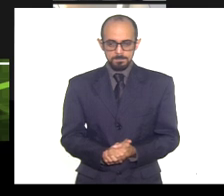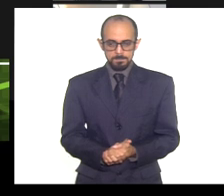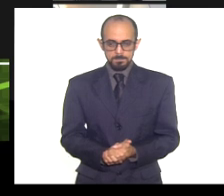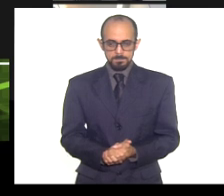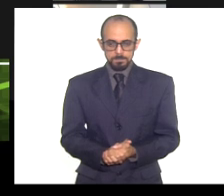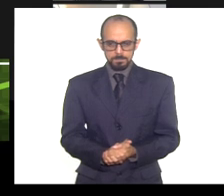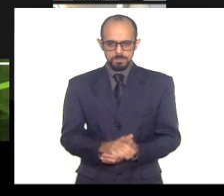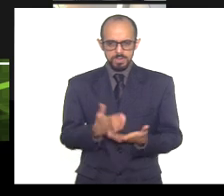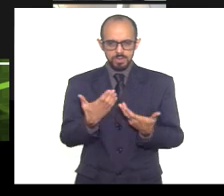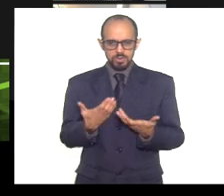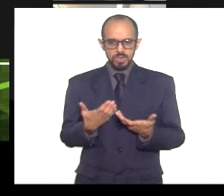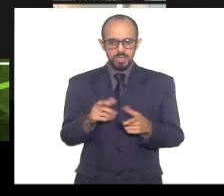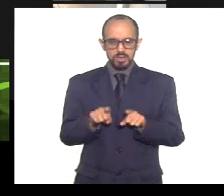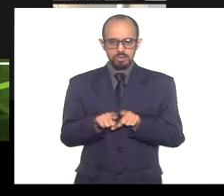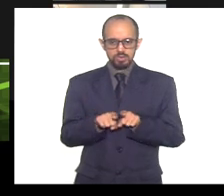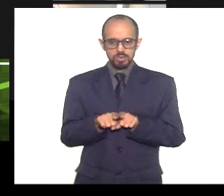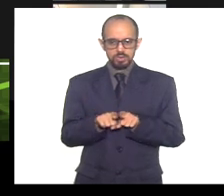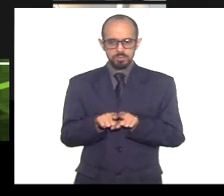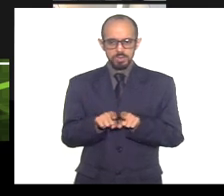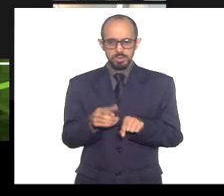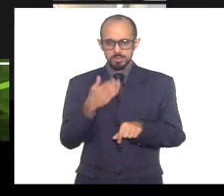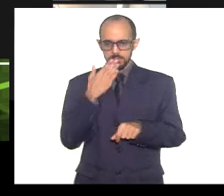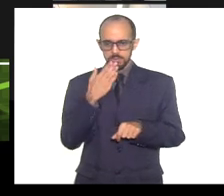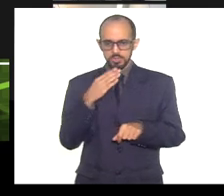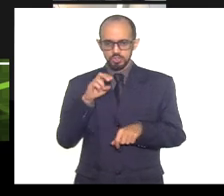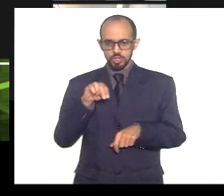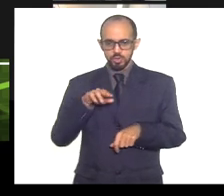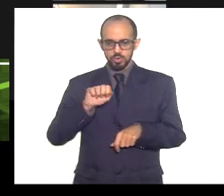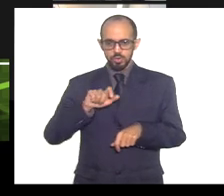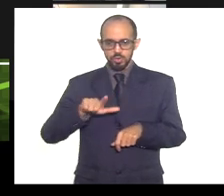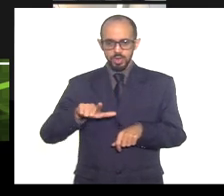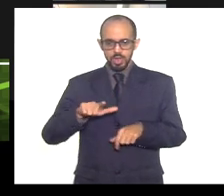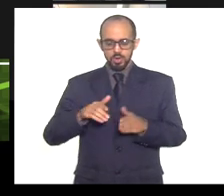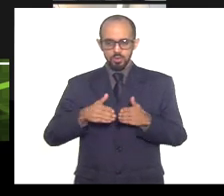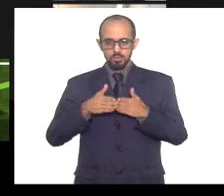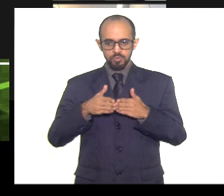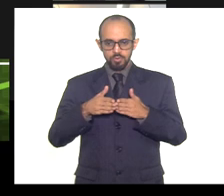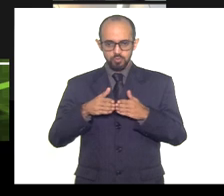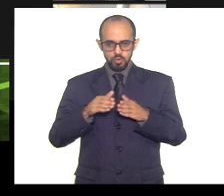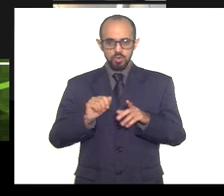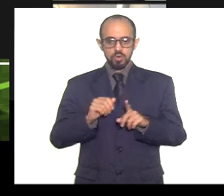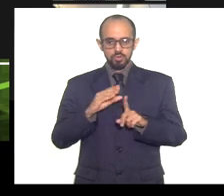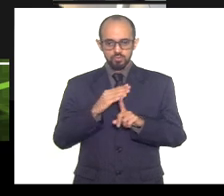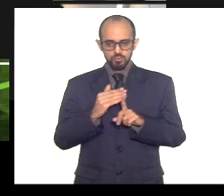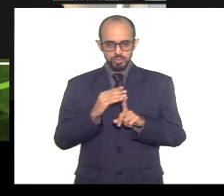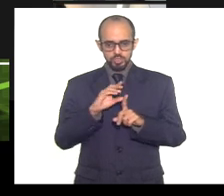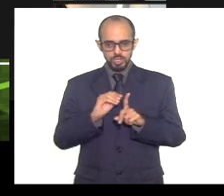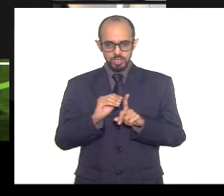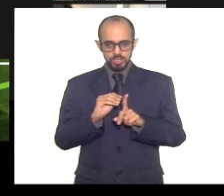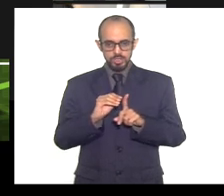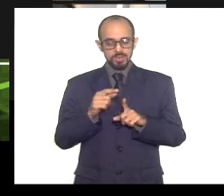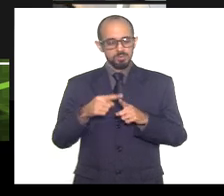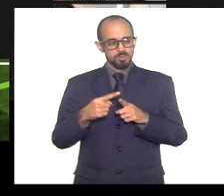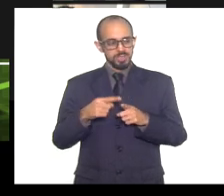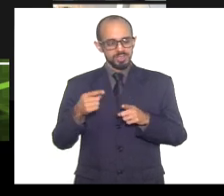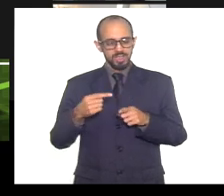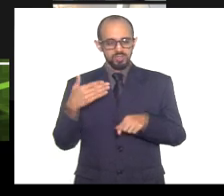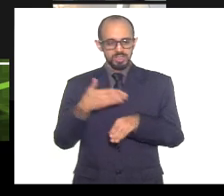Eu queria pedir ao deputado Noel de Carvalho para fechar seu som. Muito obrigado. Estava vazando